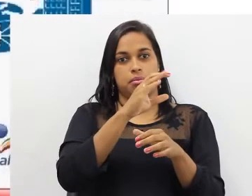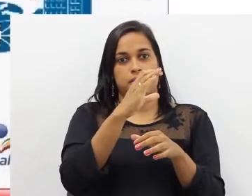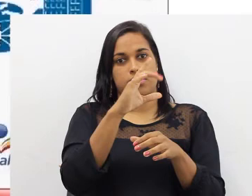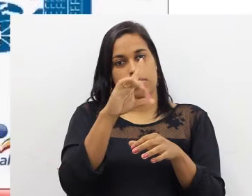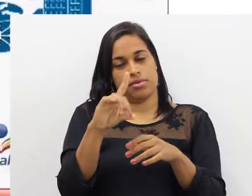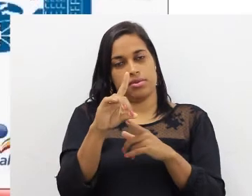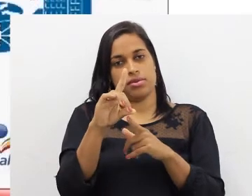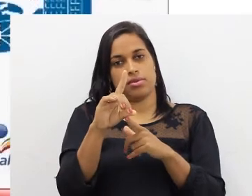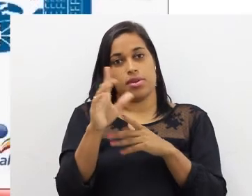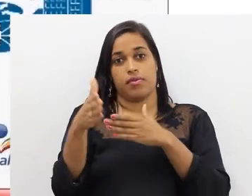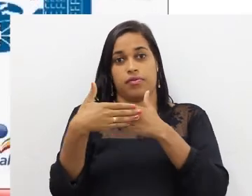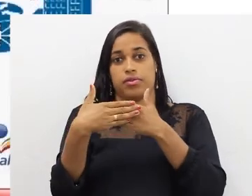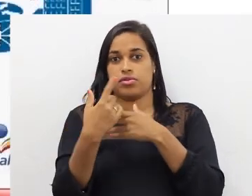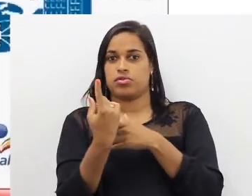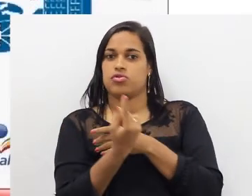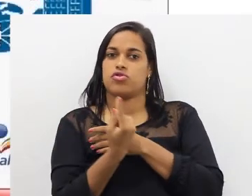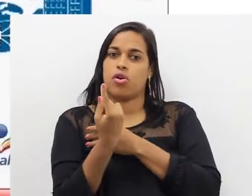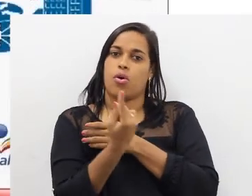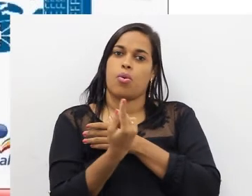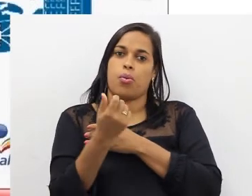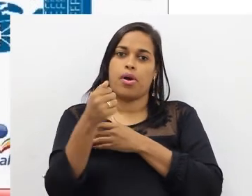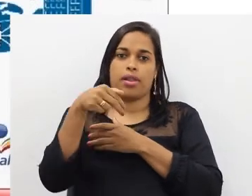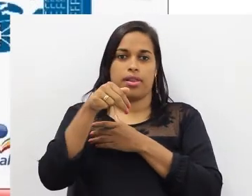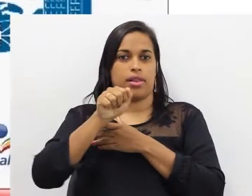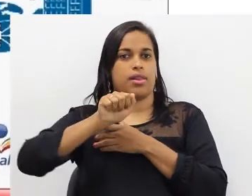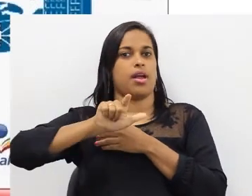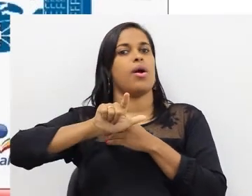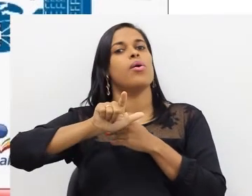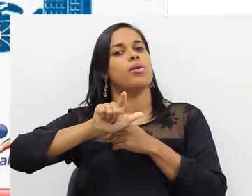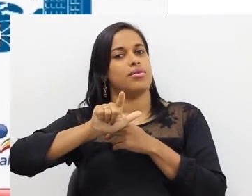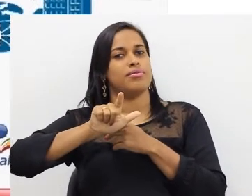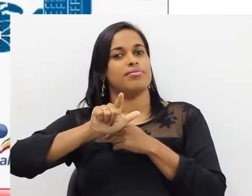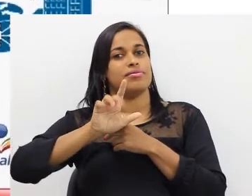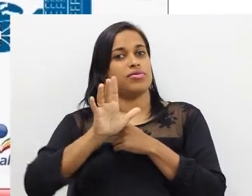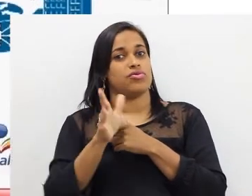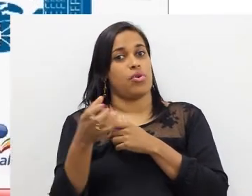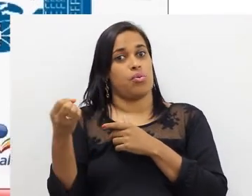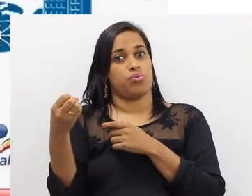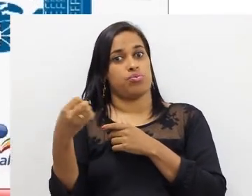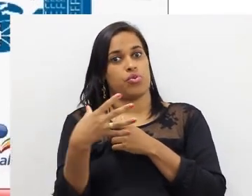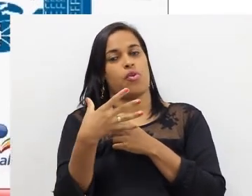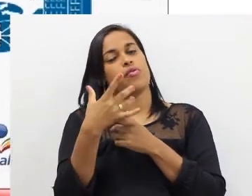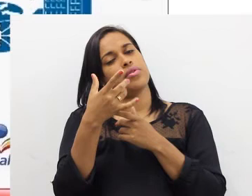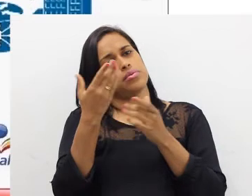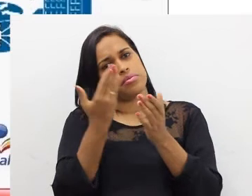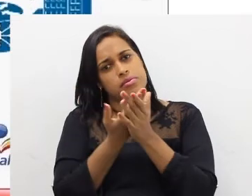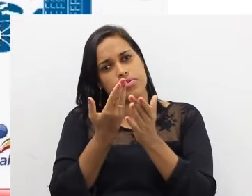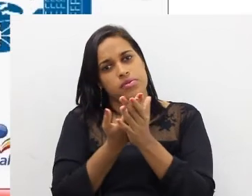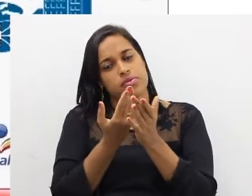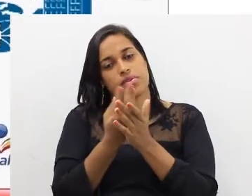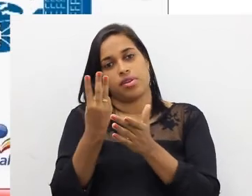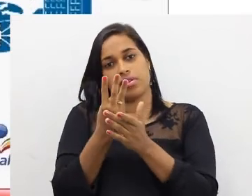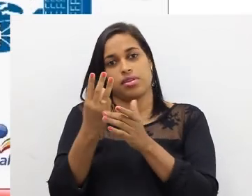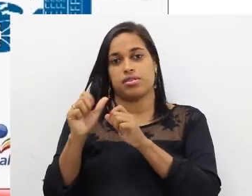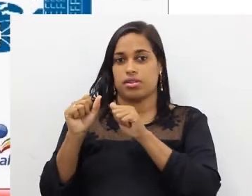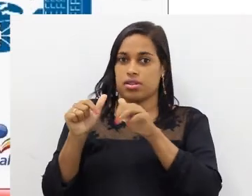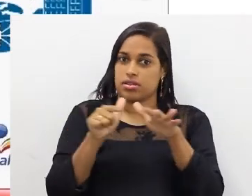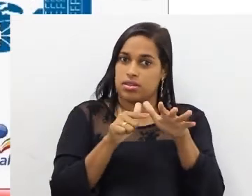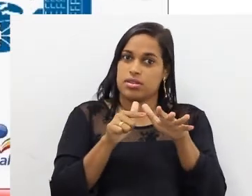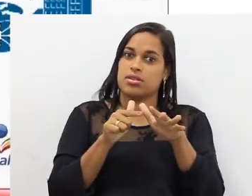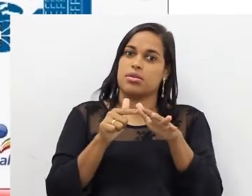D, fechando um anel óptico, tá? Então, aí já entra um novo elemento que a gente vai estudar também na nossa terceira semana, a fibra